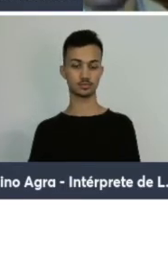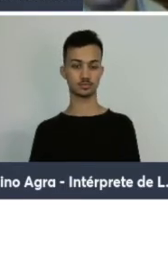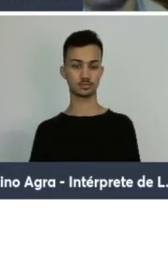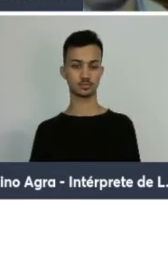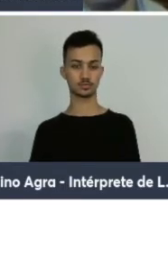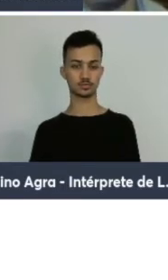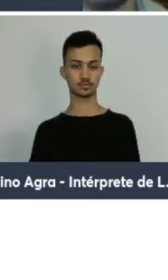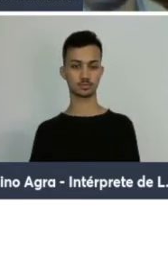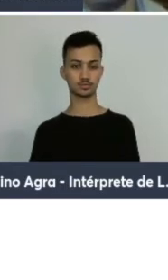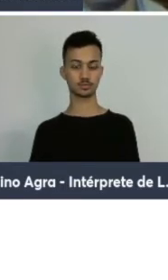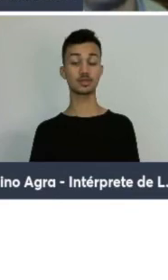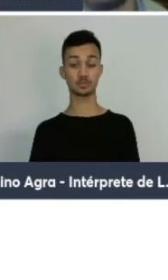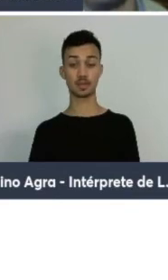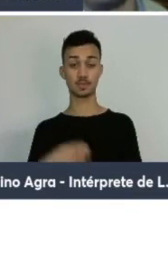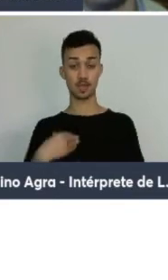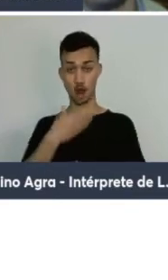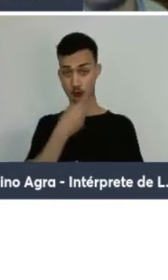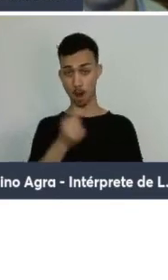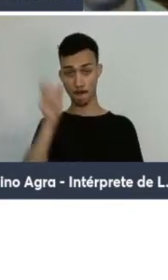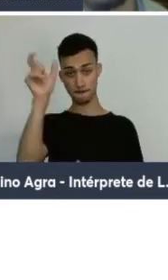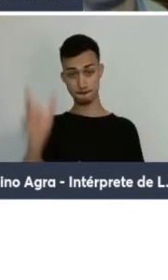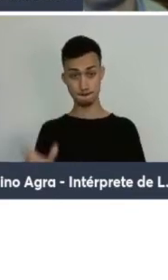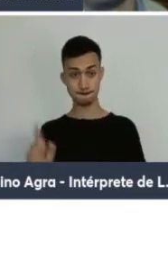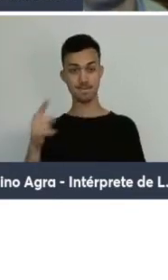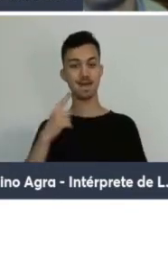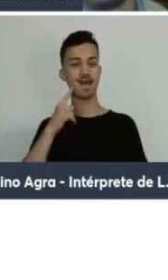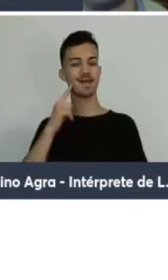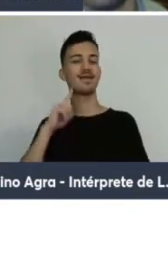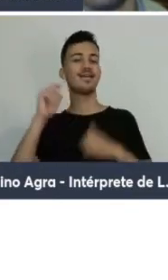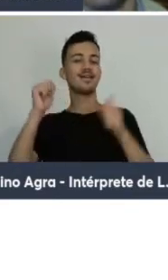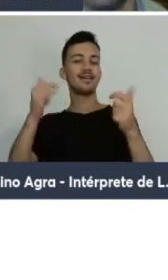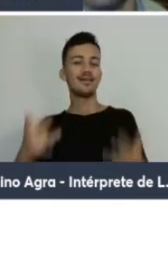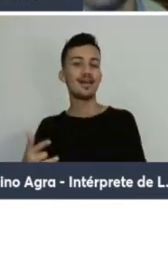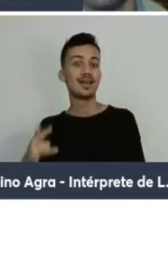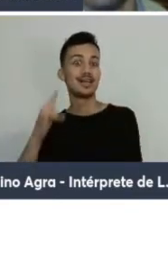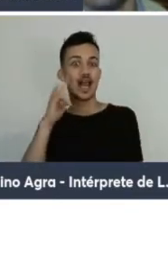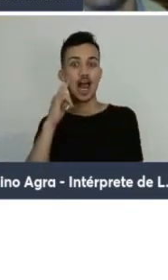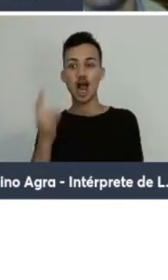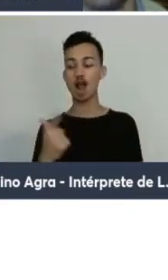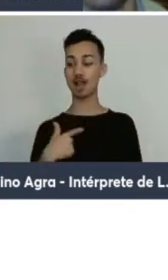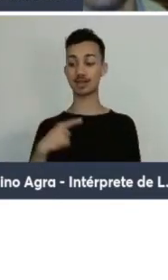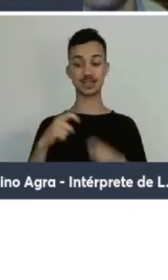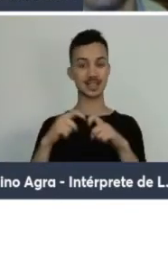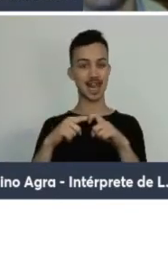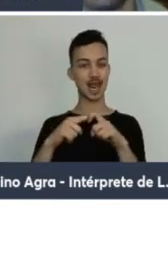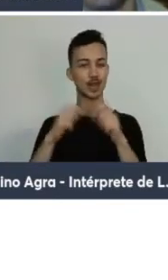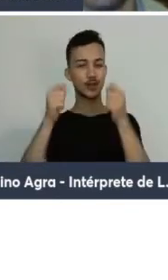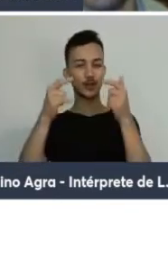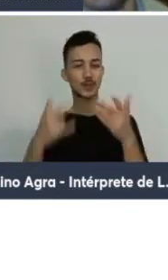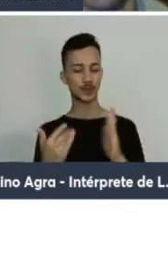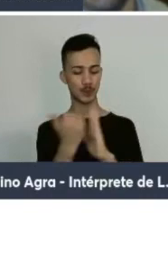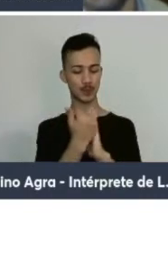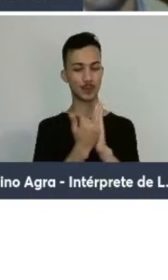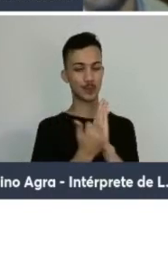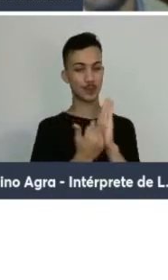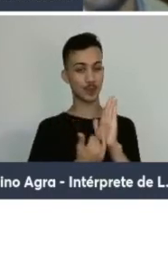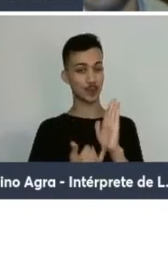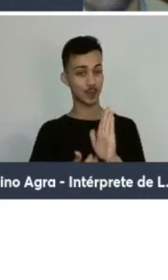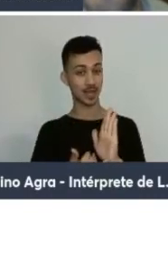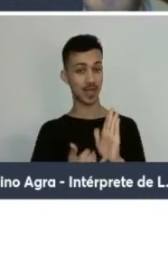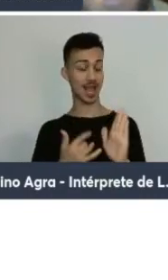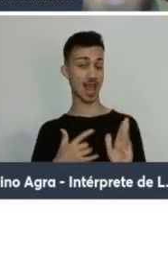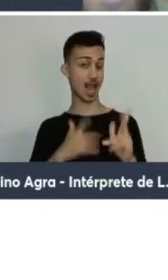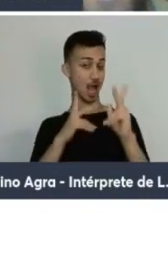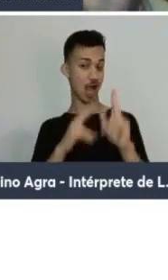ele fazia uma medição de orgasmo, que era uma coisa lá, falei, tá vendo? É a mesma coisa, quase isso, mas, ó, é o mesmo orgasmo, não